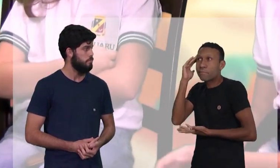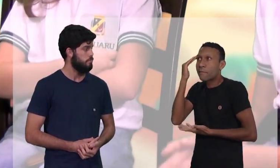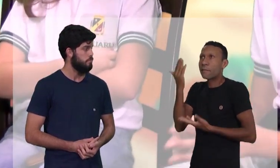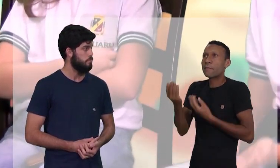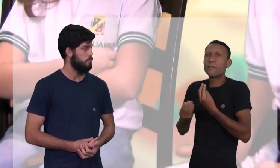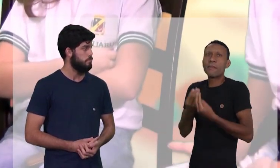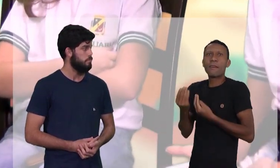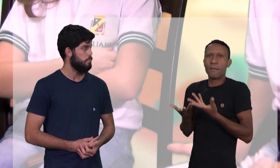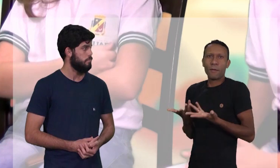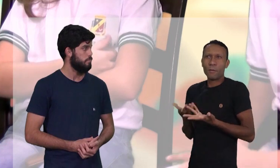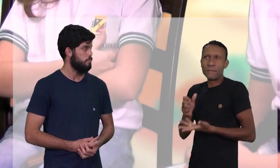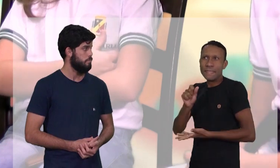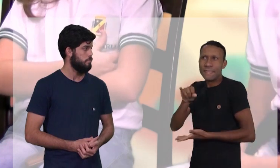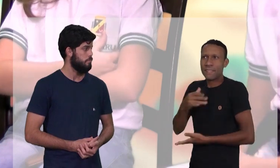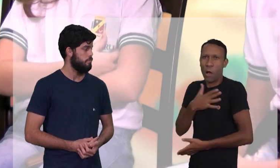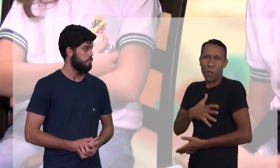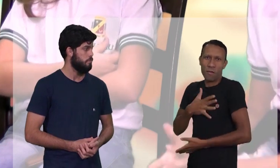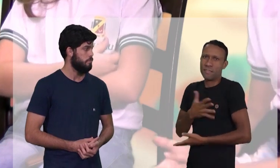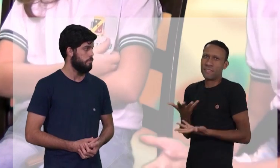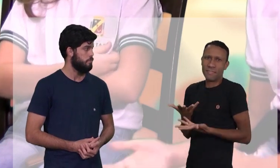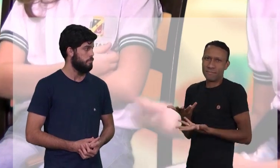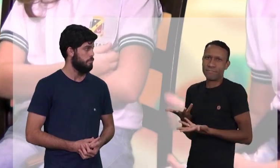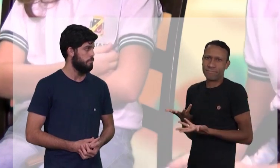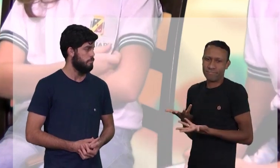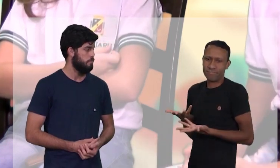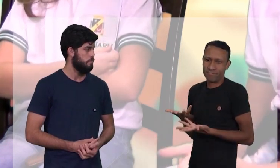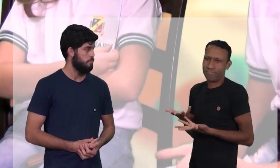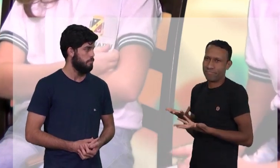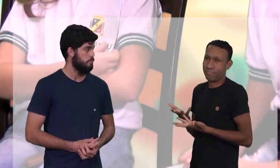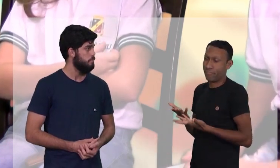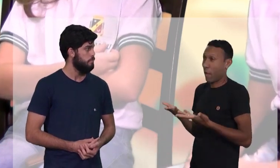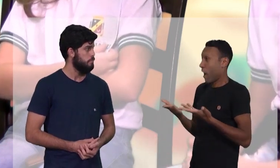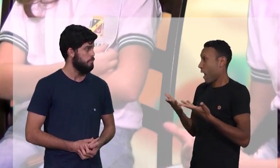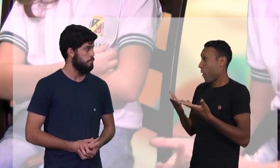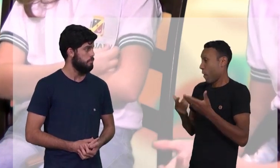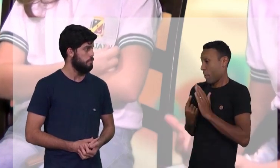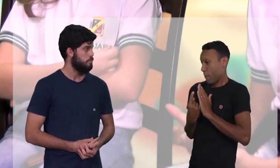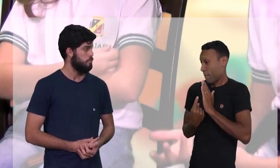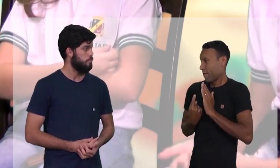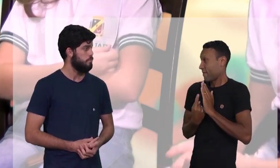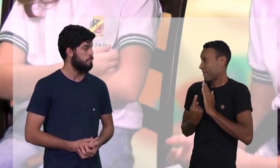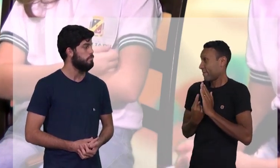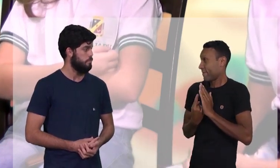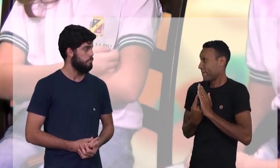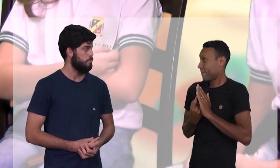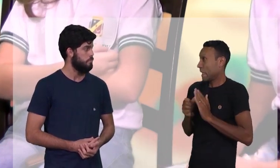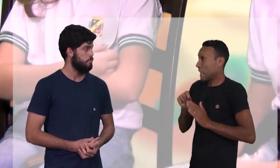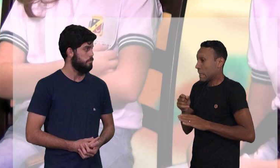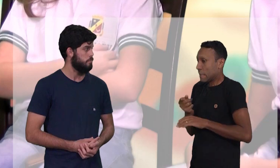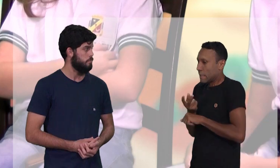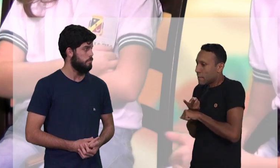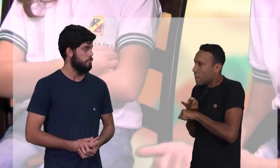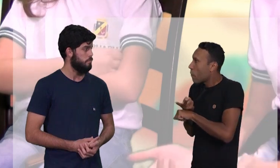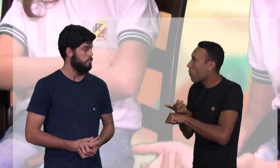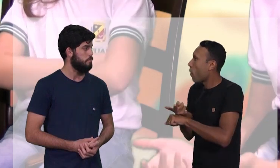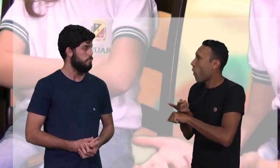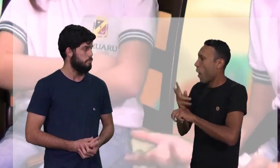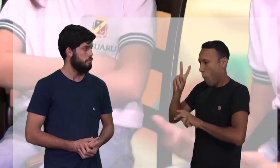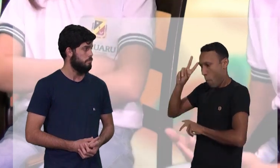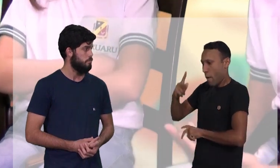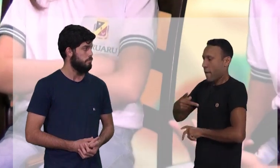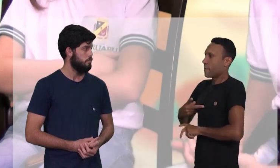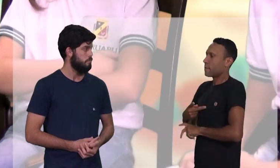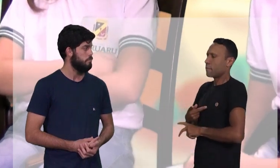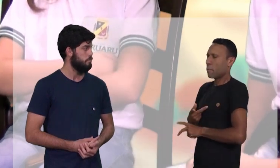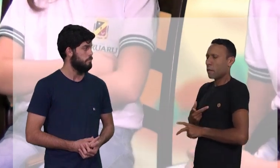eu não ia gostar. E nessa quarentena também, se você buscar se autoconhecer, você vai descobrir várias coisas que